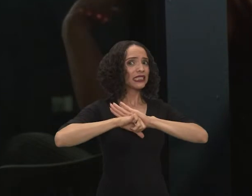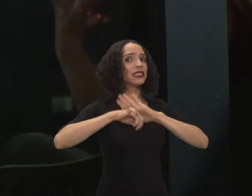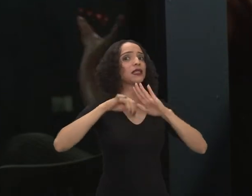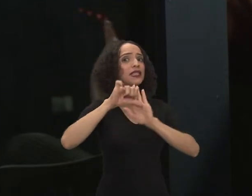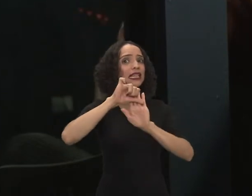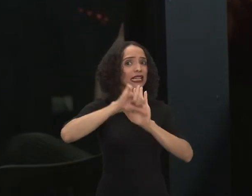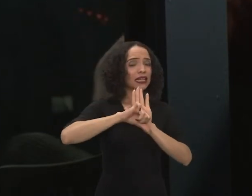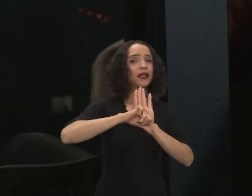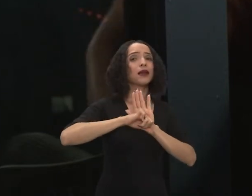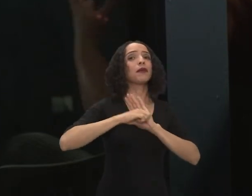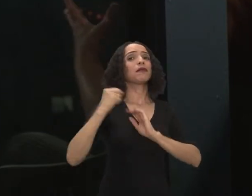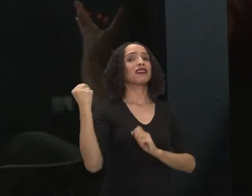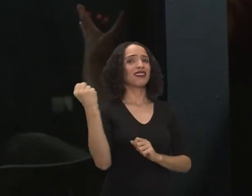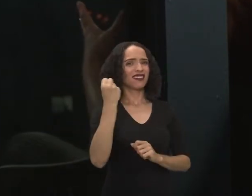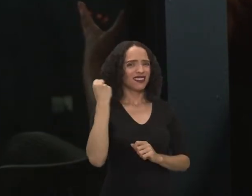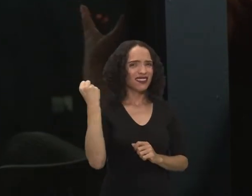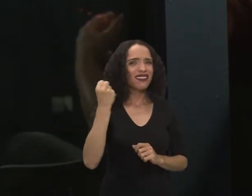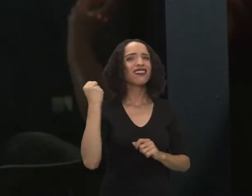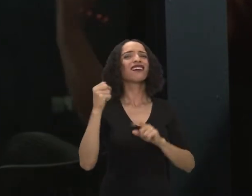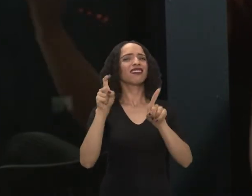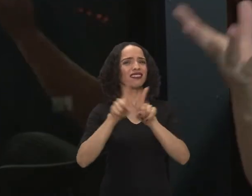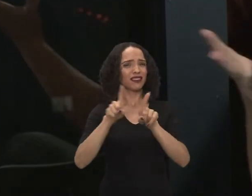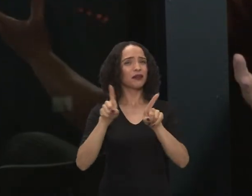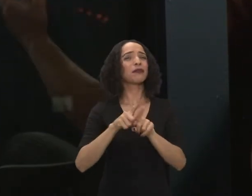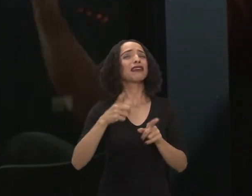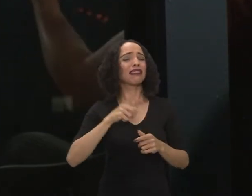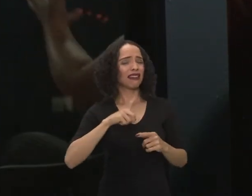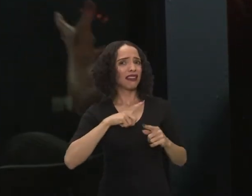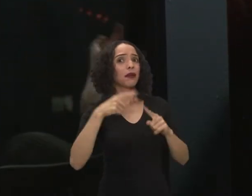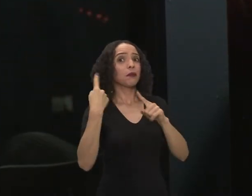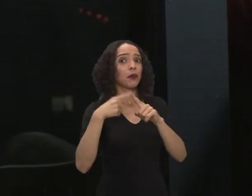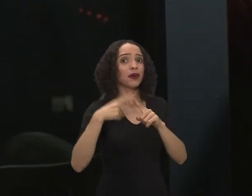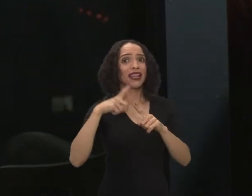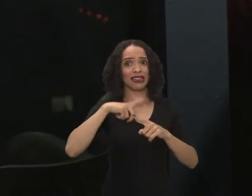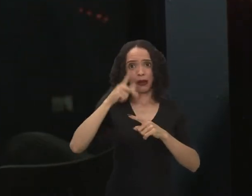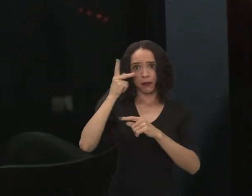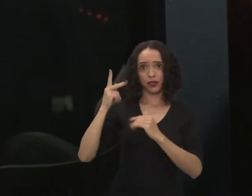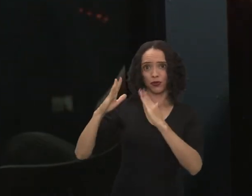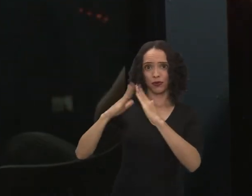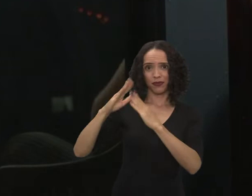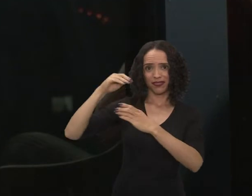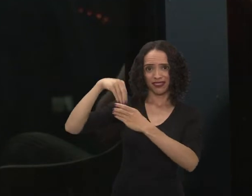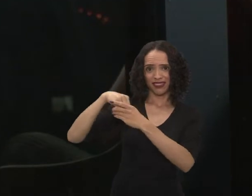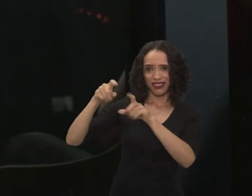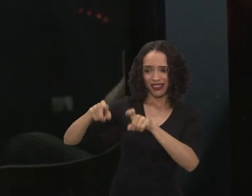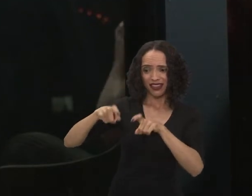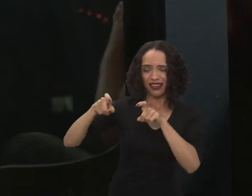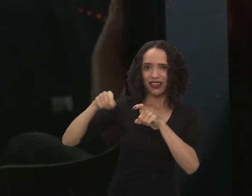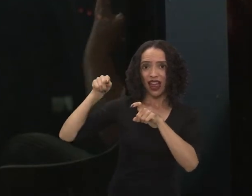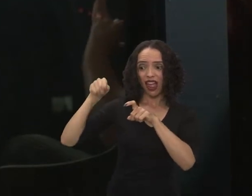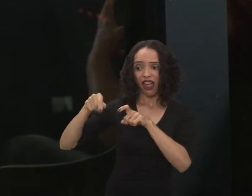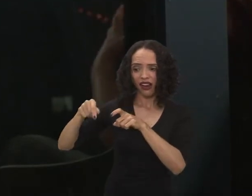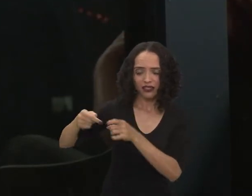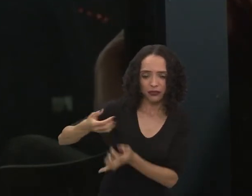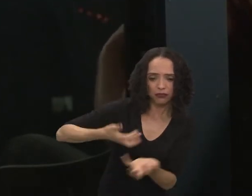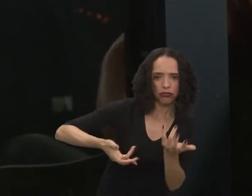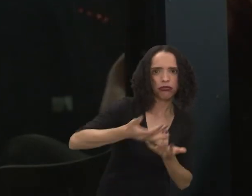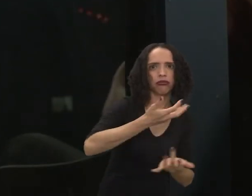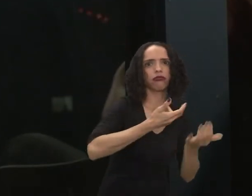que tomam grandes proporções em função desses proprietários rurais que colocam fogo, e a gente não